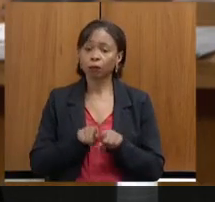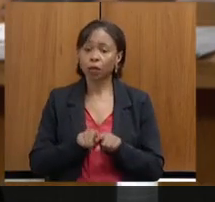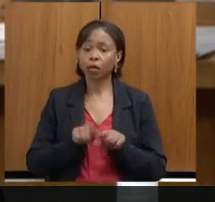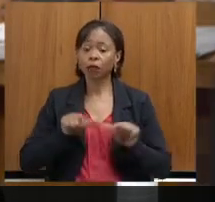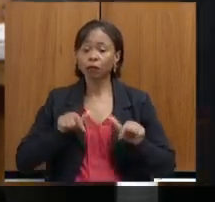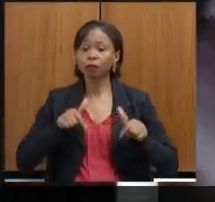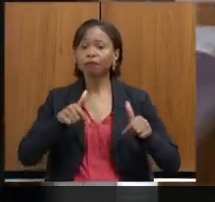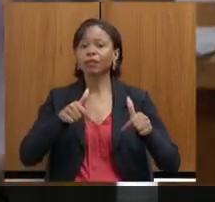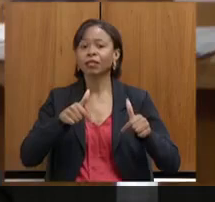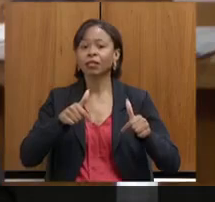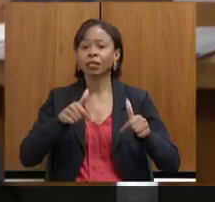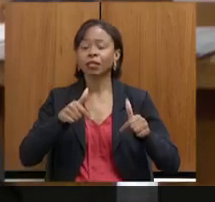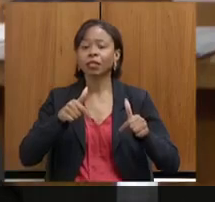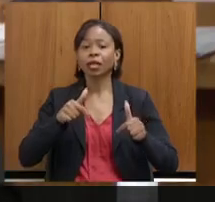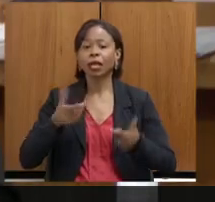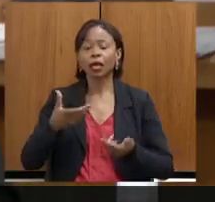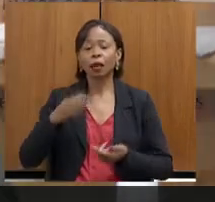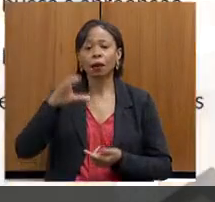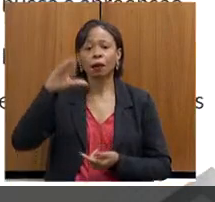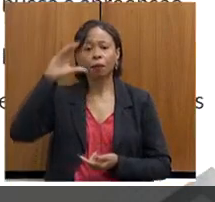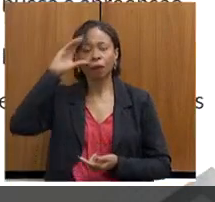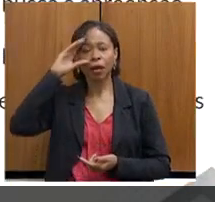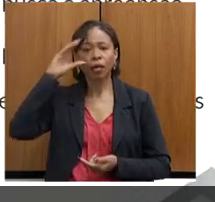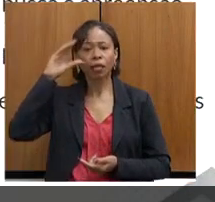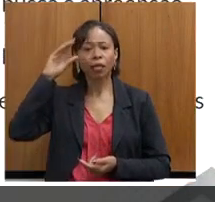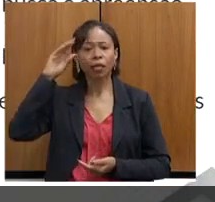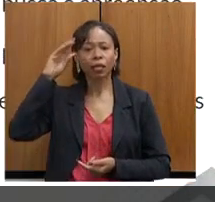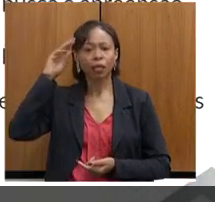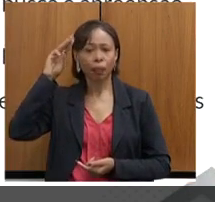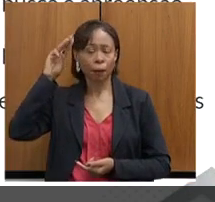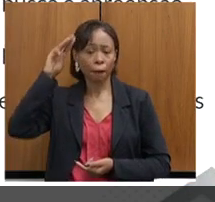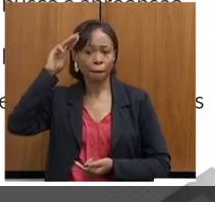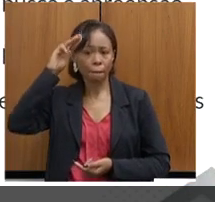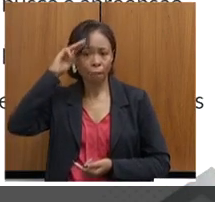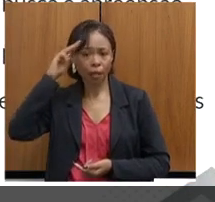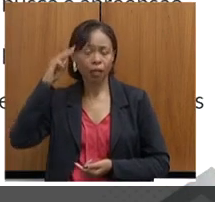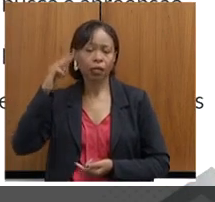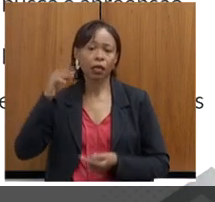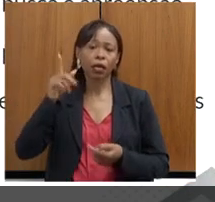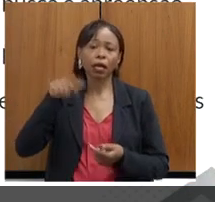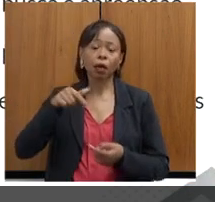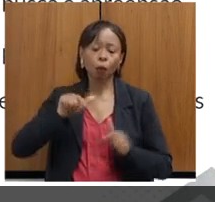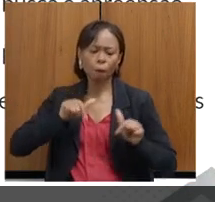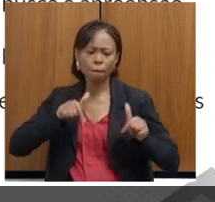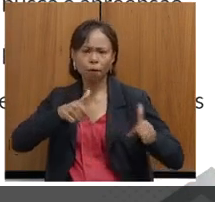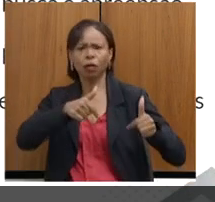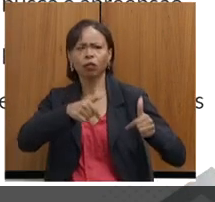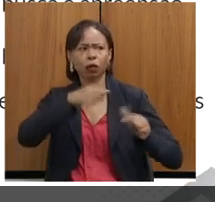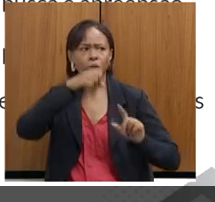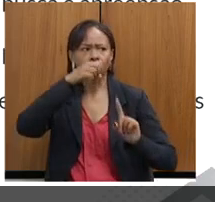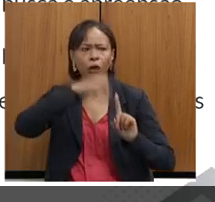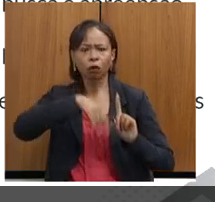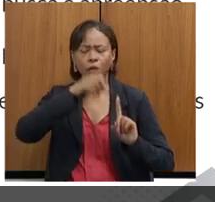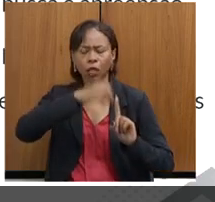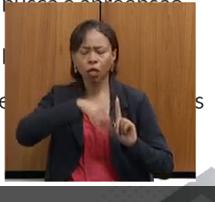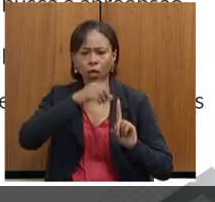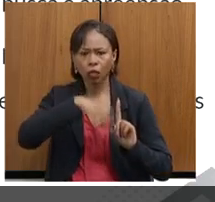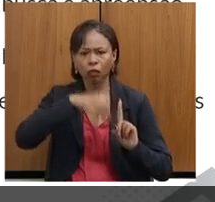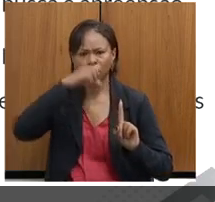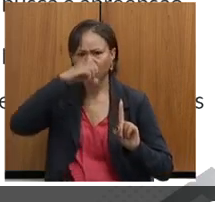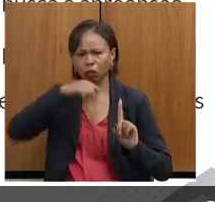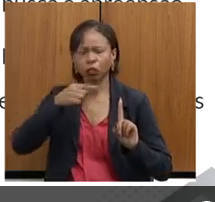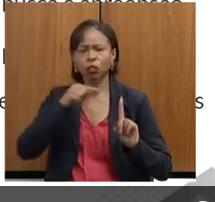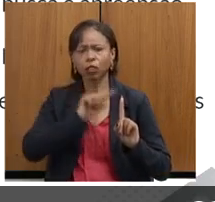operação Maria da Penha com vistas Ao Combate à violência doméstica em todo estado ocasião em que